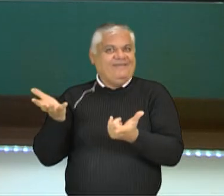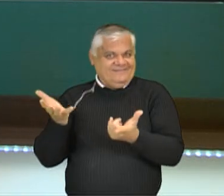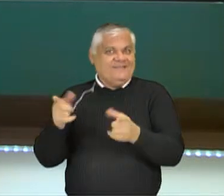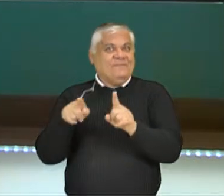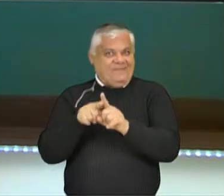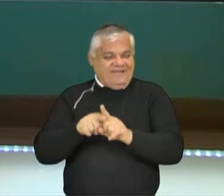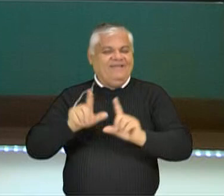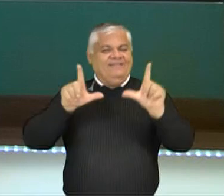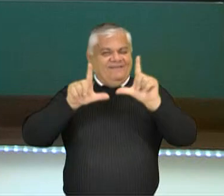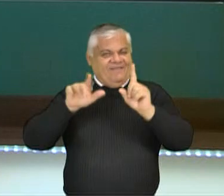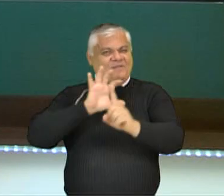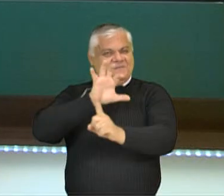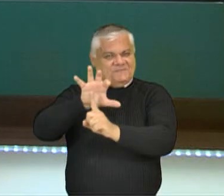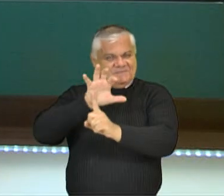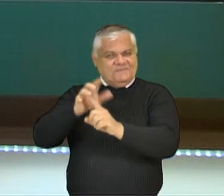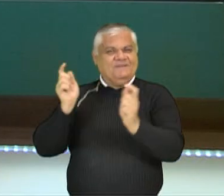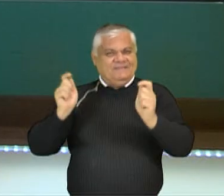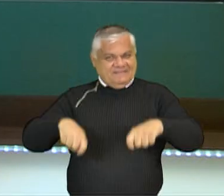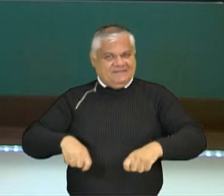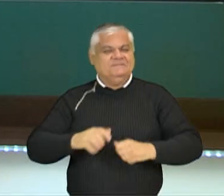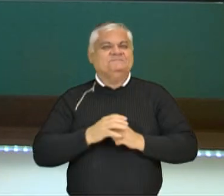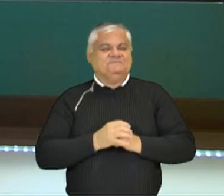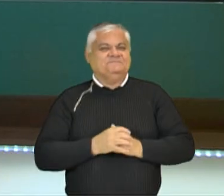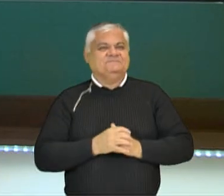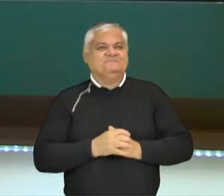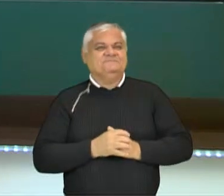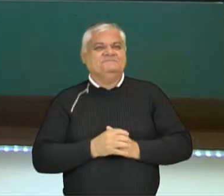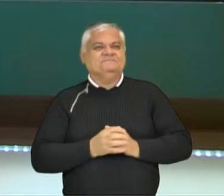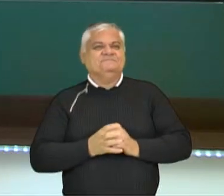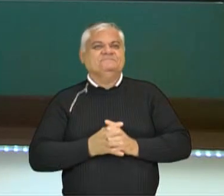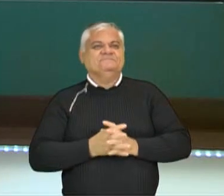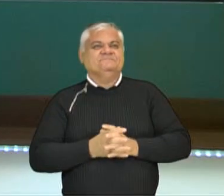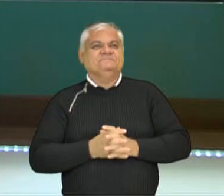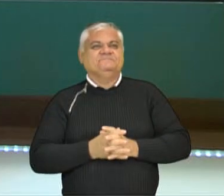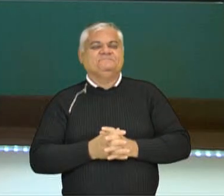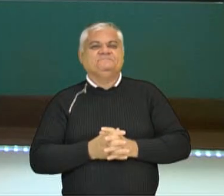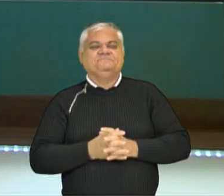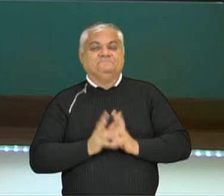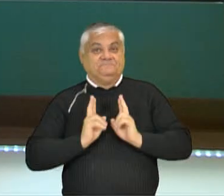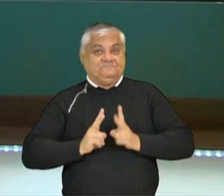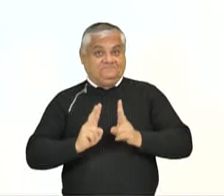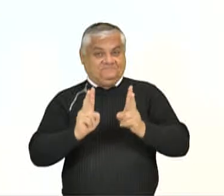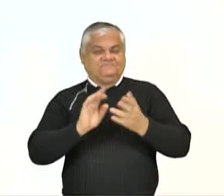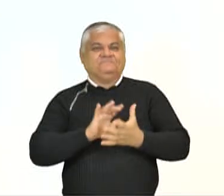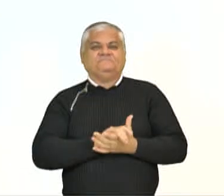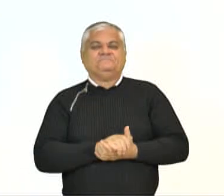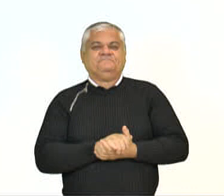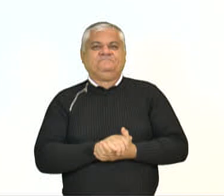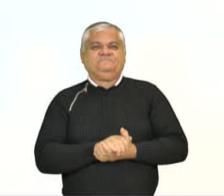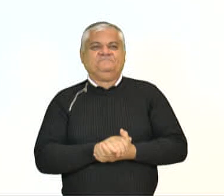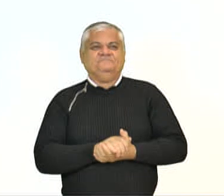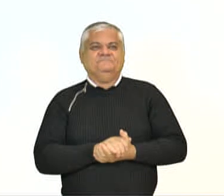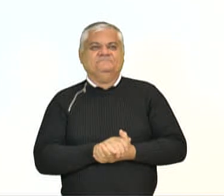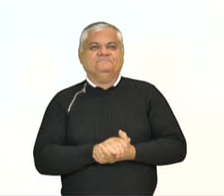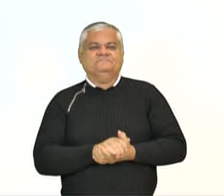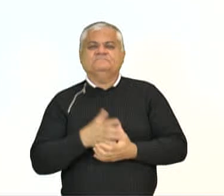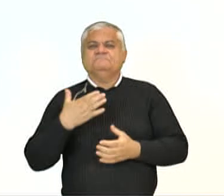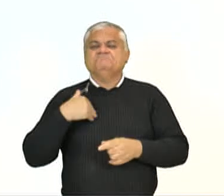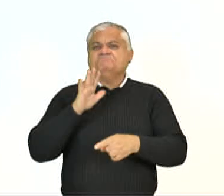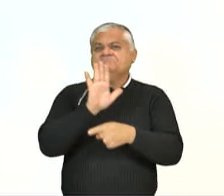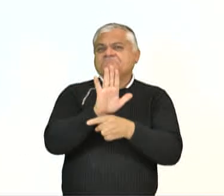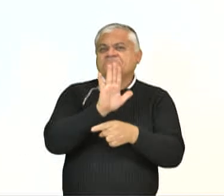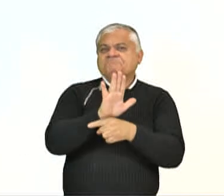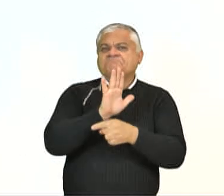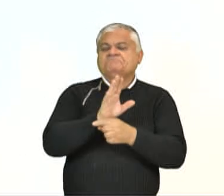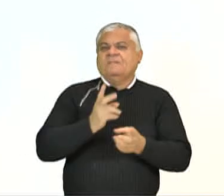mídia também tem essa influência, tá? Tem esse poder de influenciar. Continuando, contribuições para a